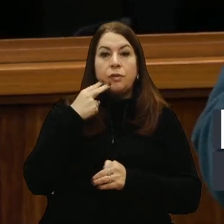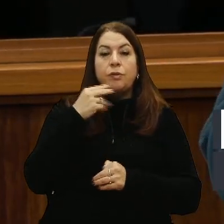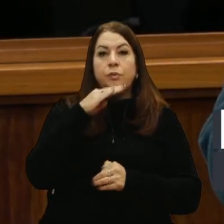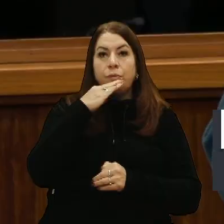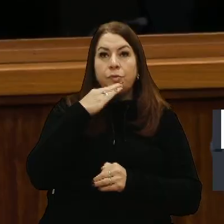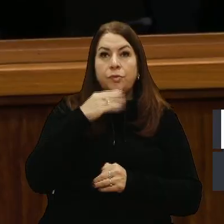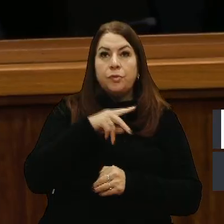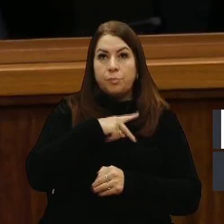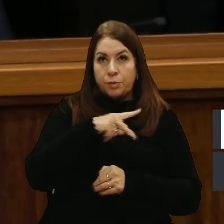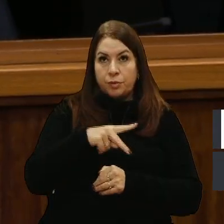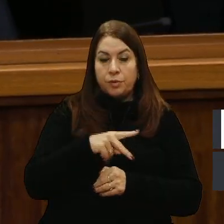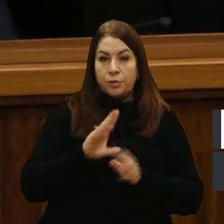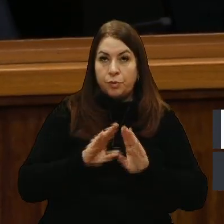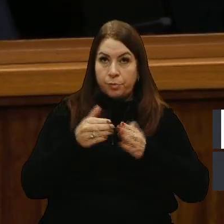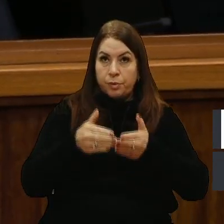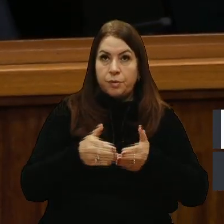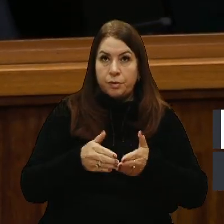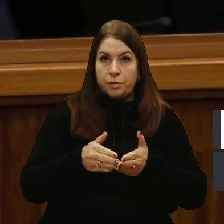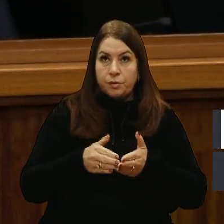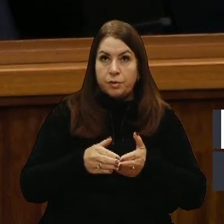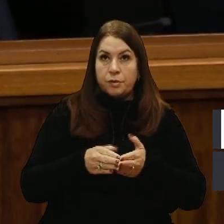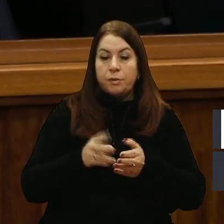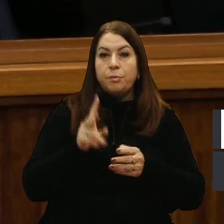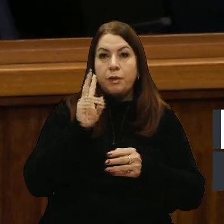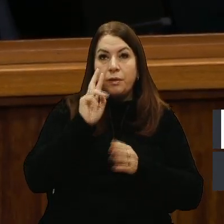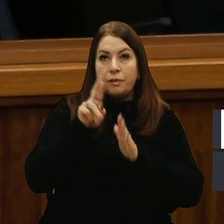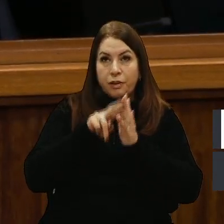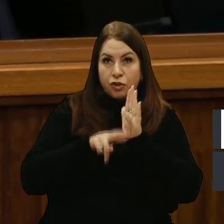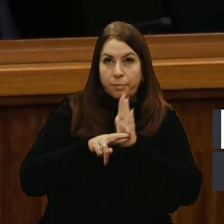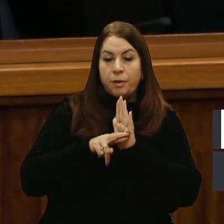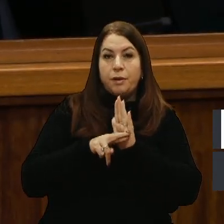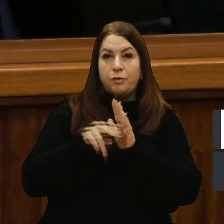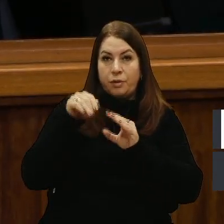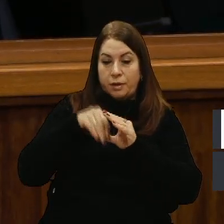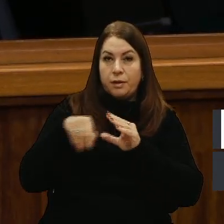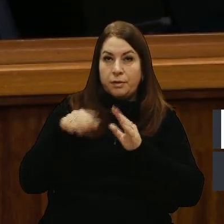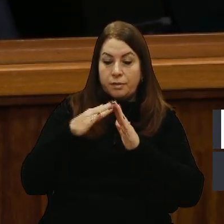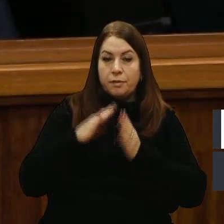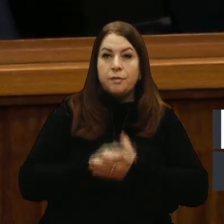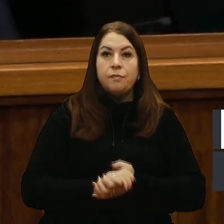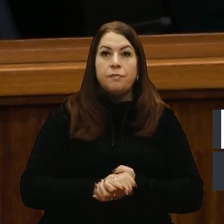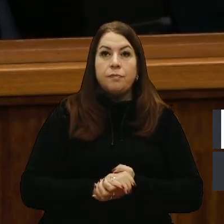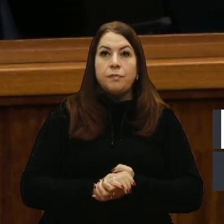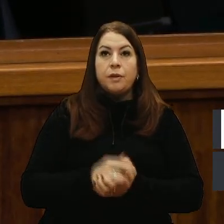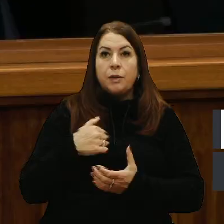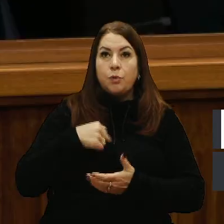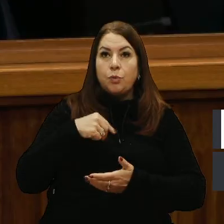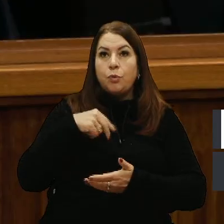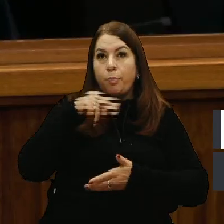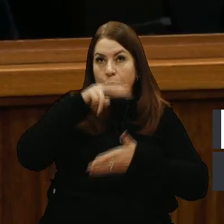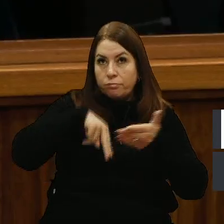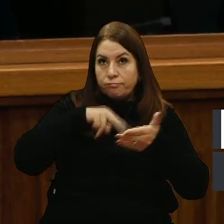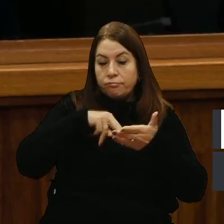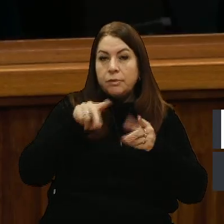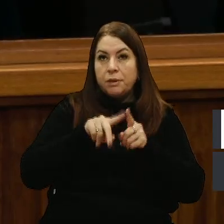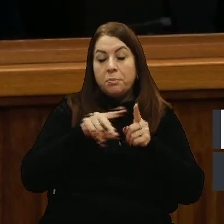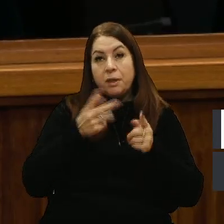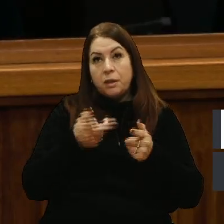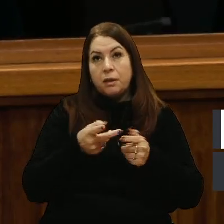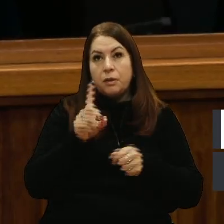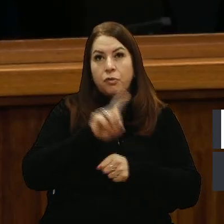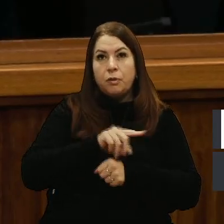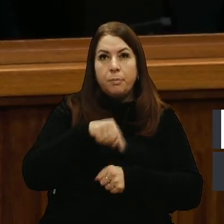o presidente da Comissão Interna para Revisão do Regimento Interno. Eu, como relatora, provavelmente agora,